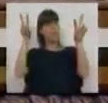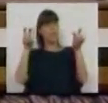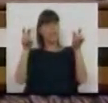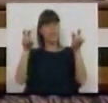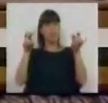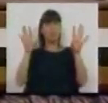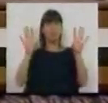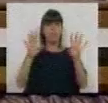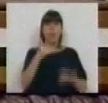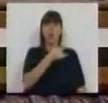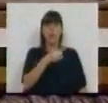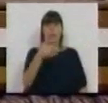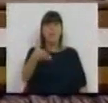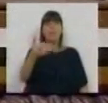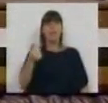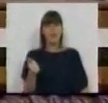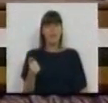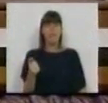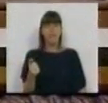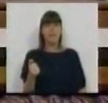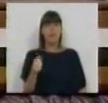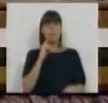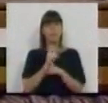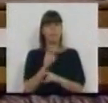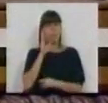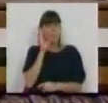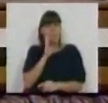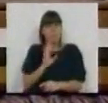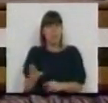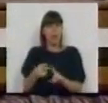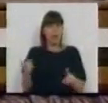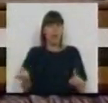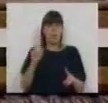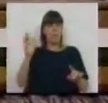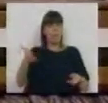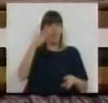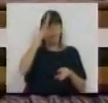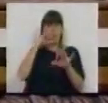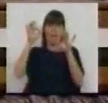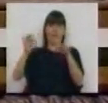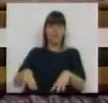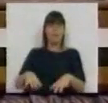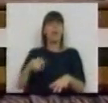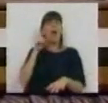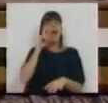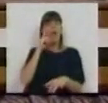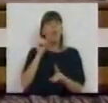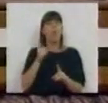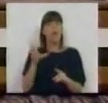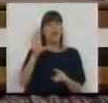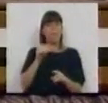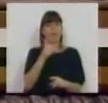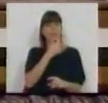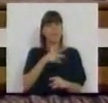citação. Em 2015, quando já sabia que deixaria de ser primeiro-ministro, tratou de garantir mais